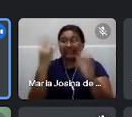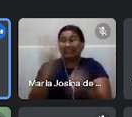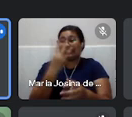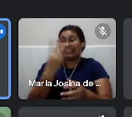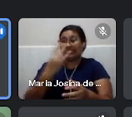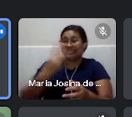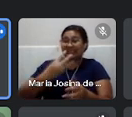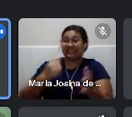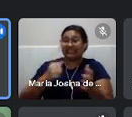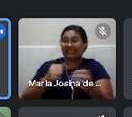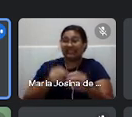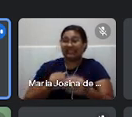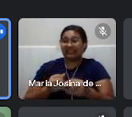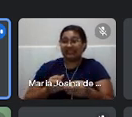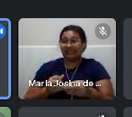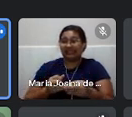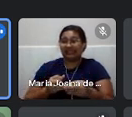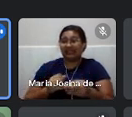Lauro?